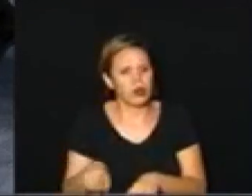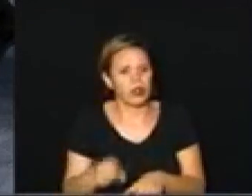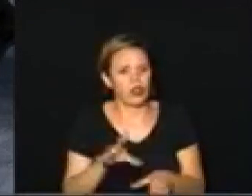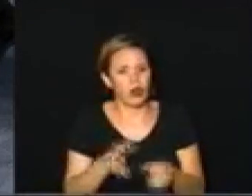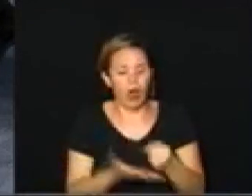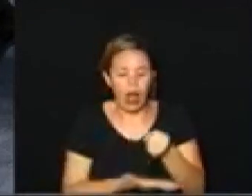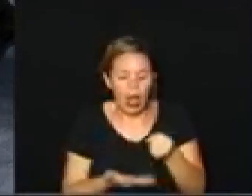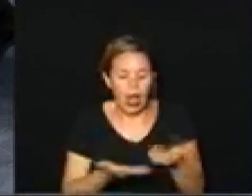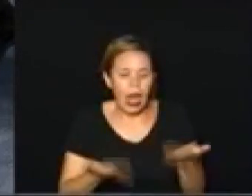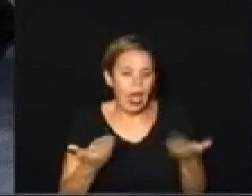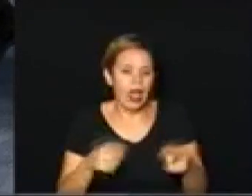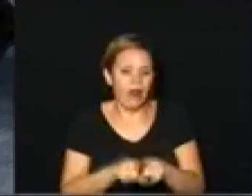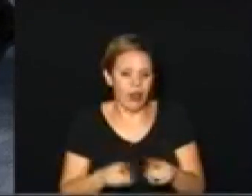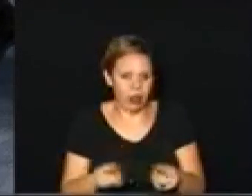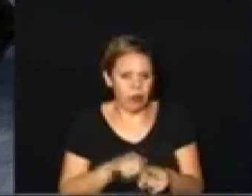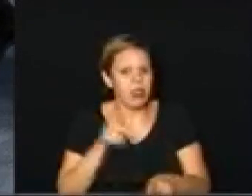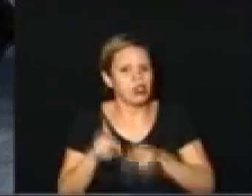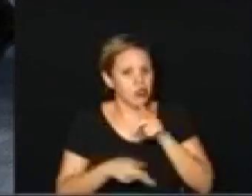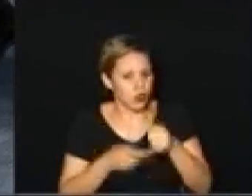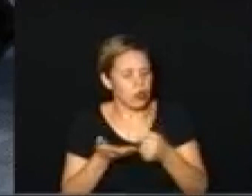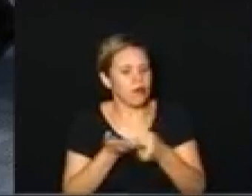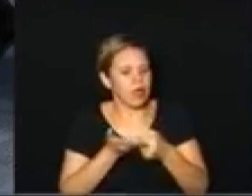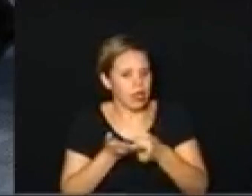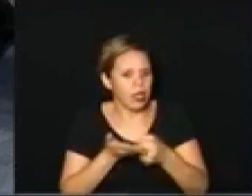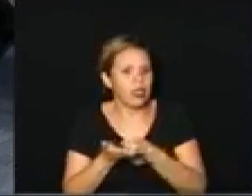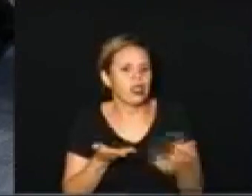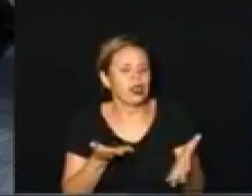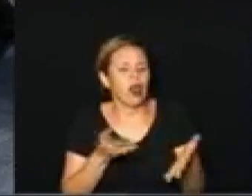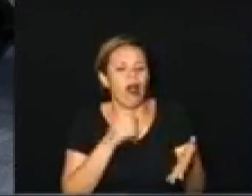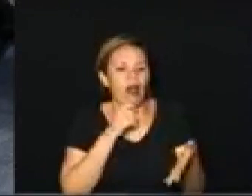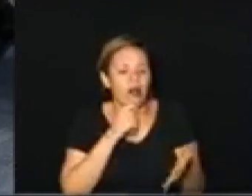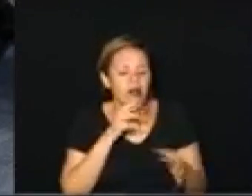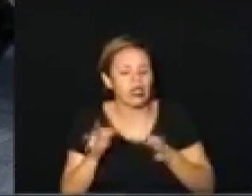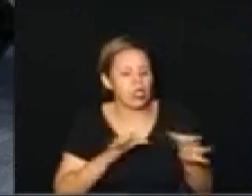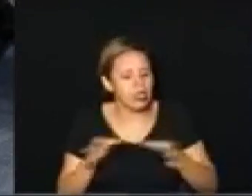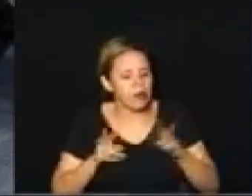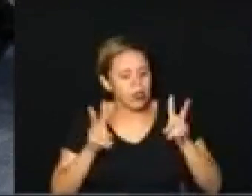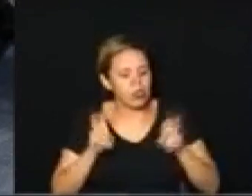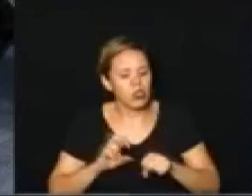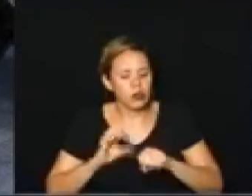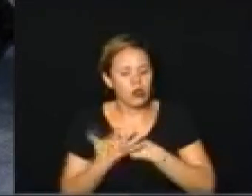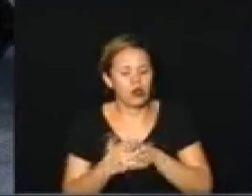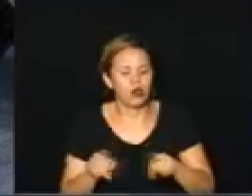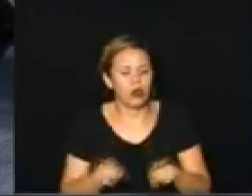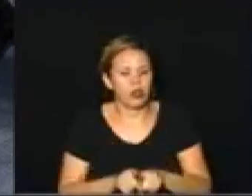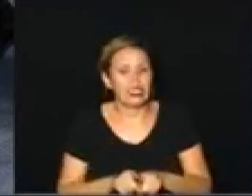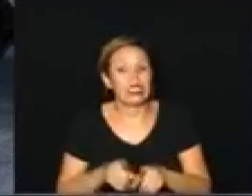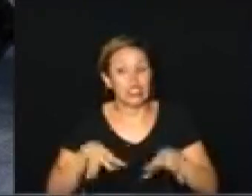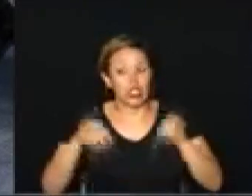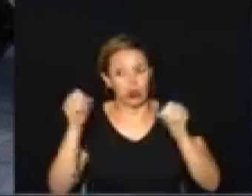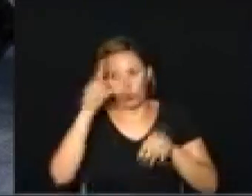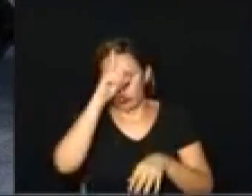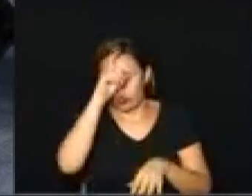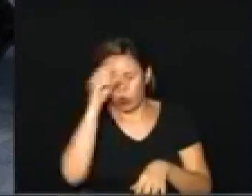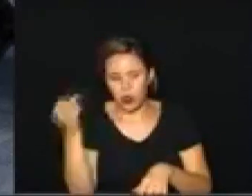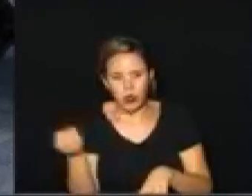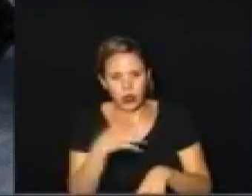está recebendo pessoas de média complexidade. Então, esse hospital de campanha tem sido